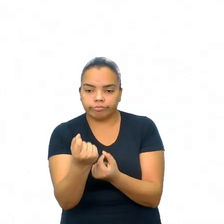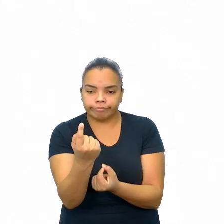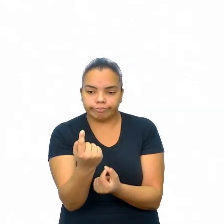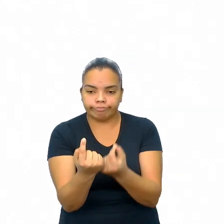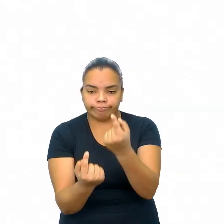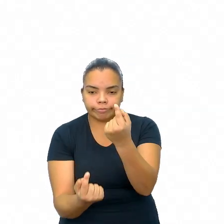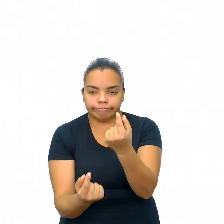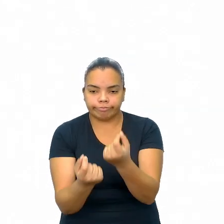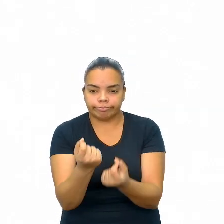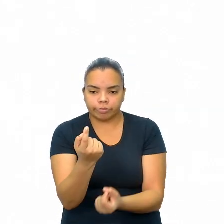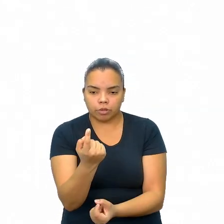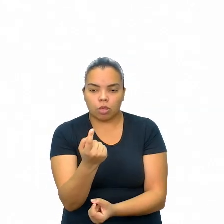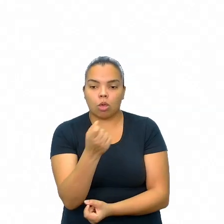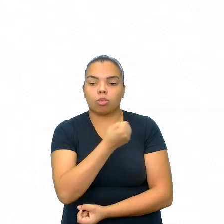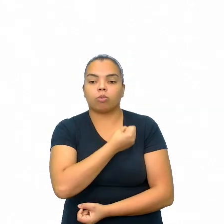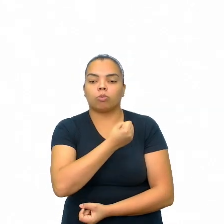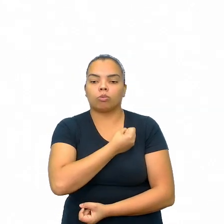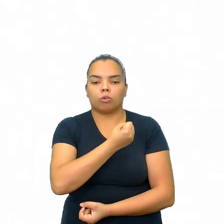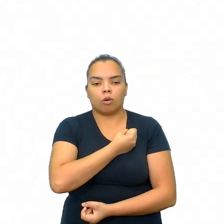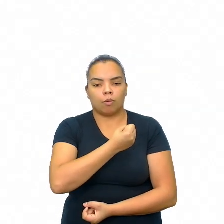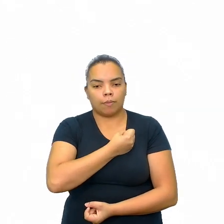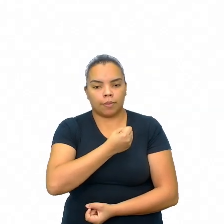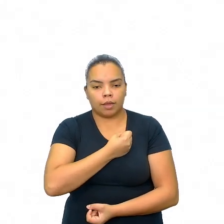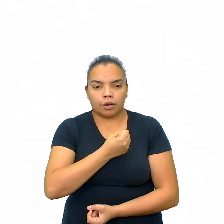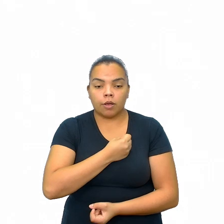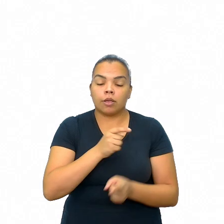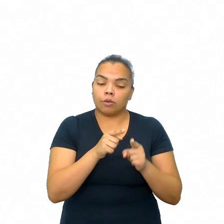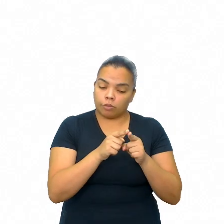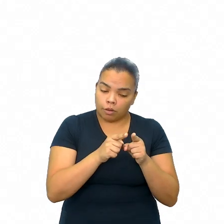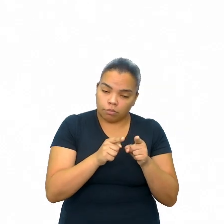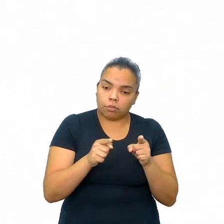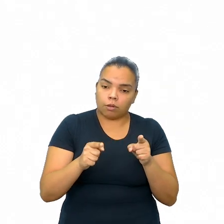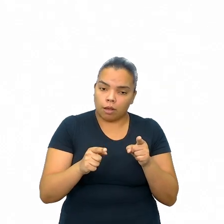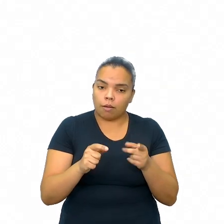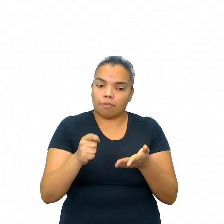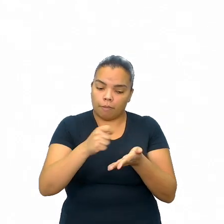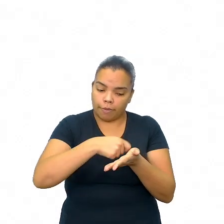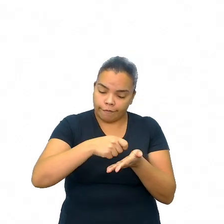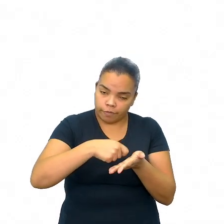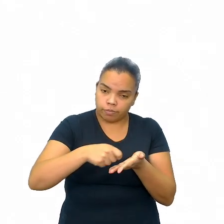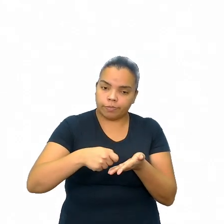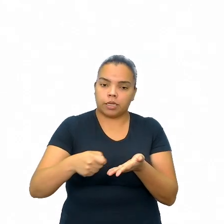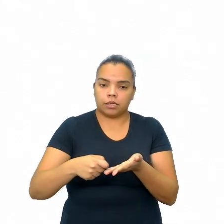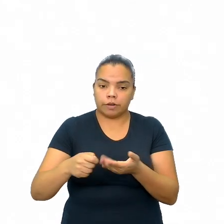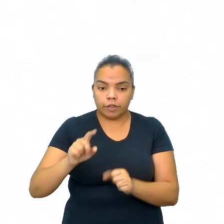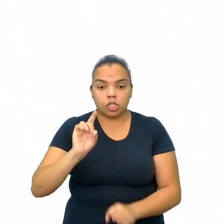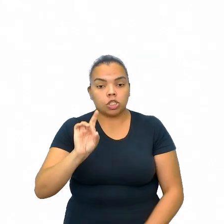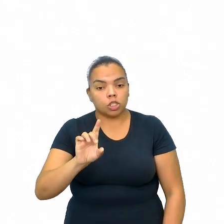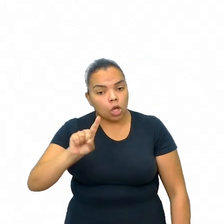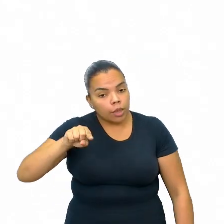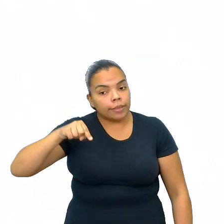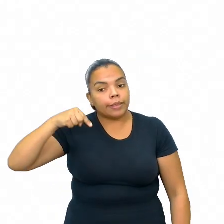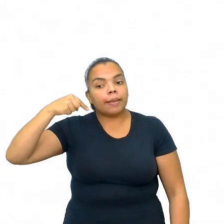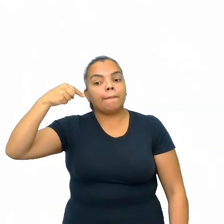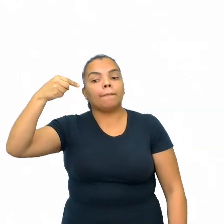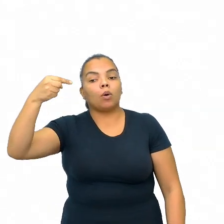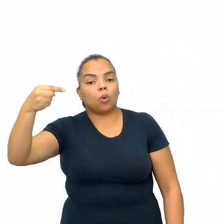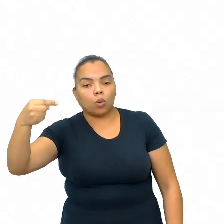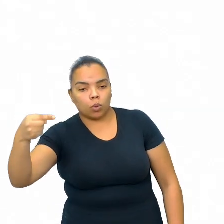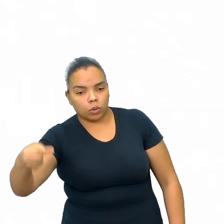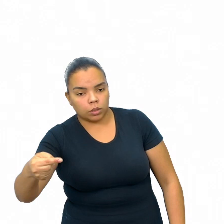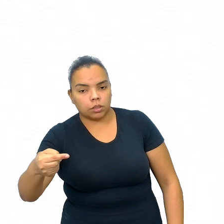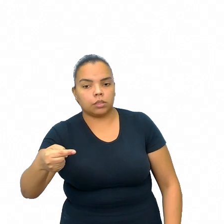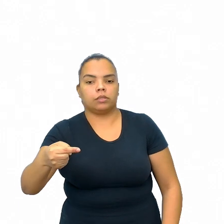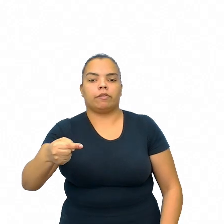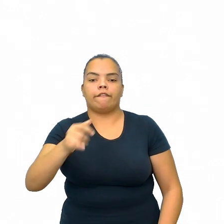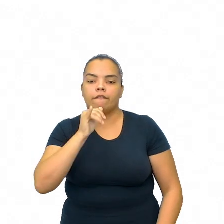tempo necessário para a escrita de cada número e só após ditar o próximo número da